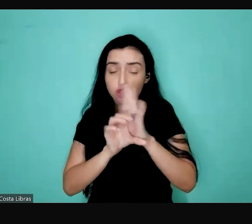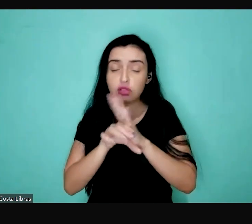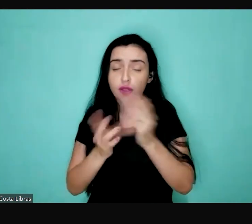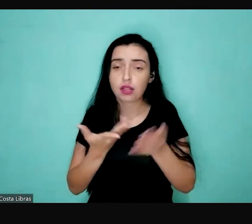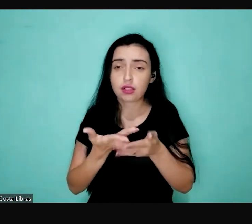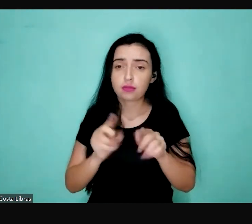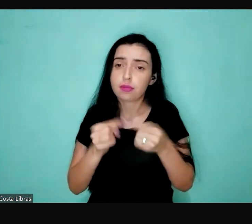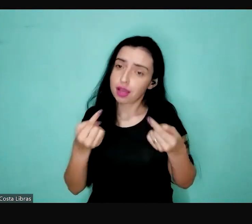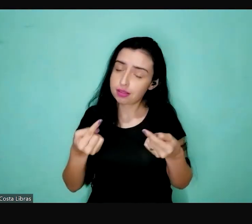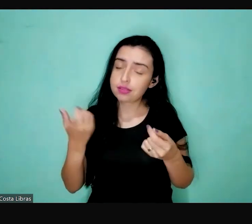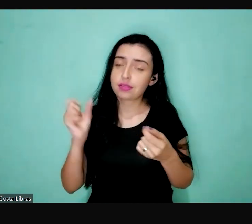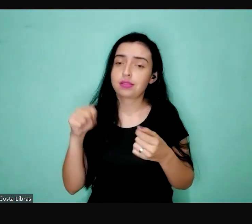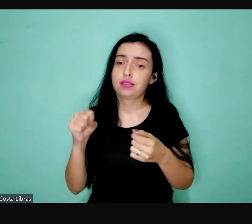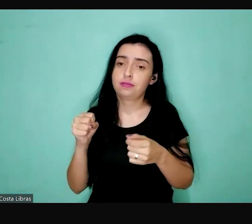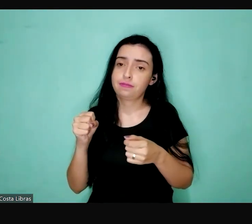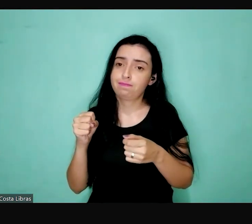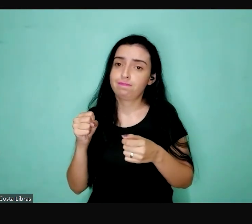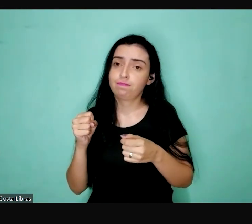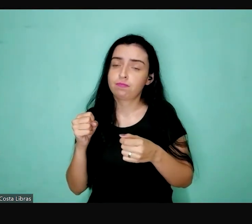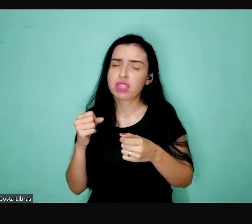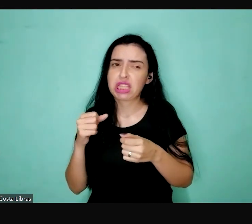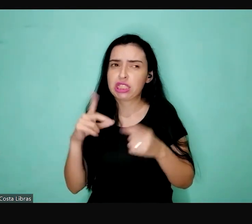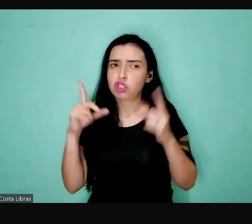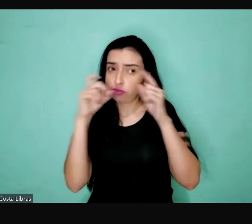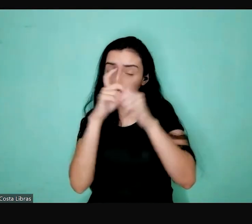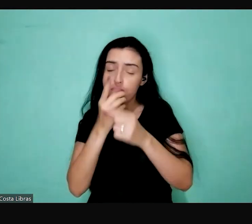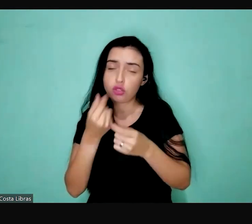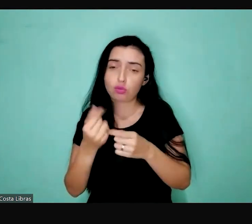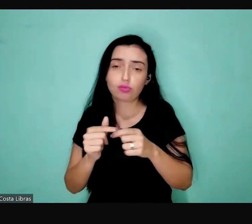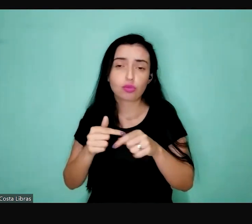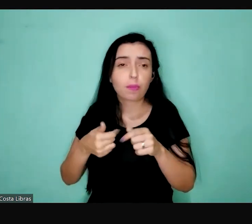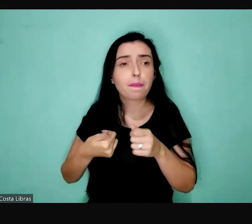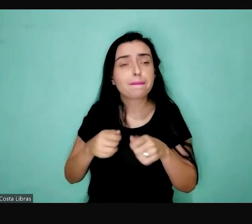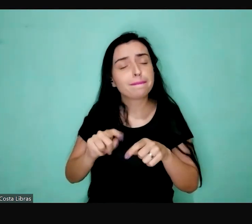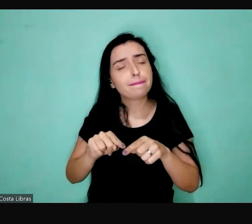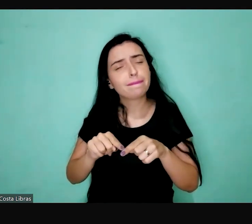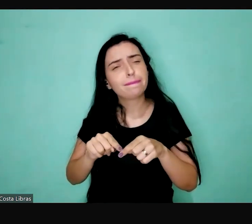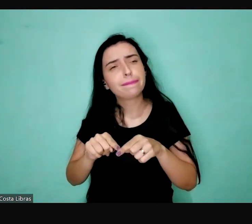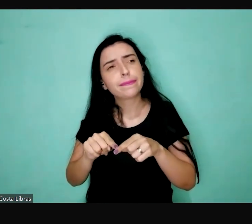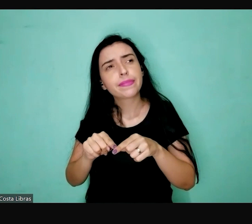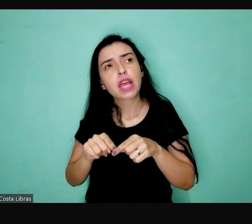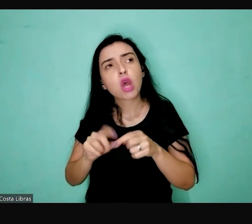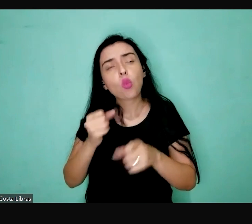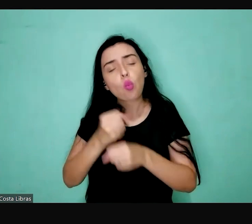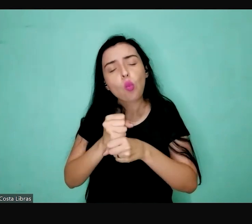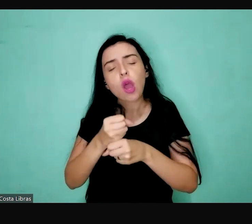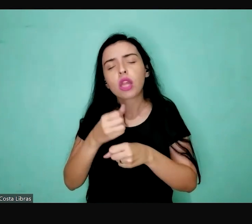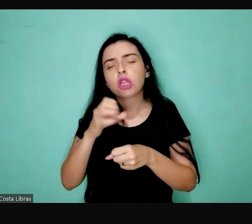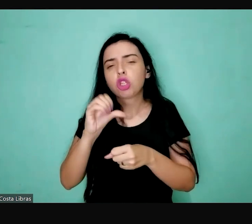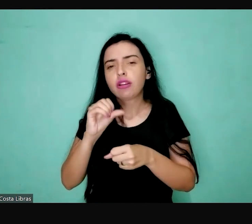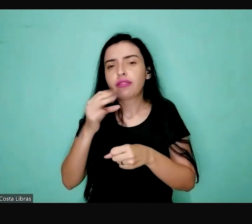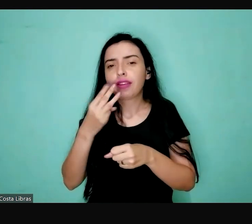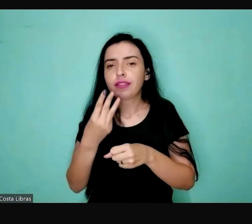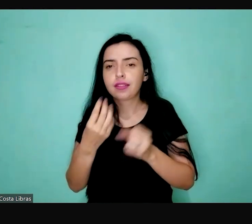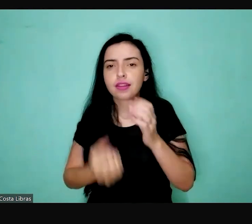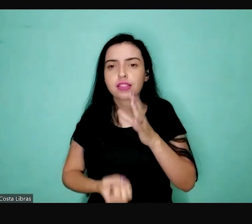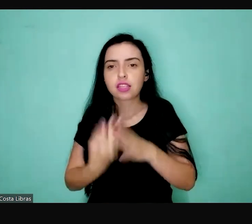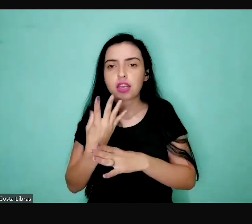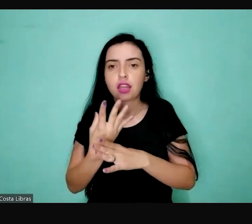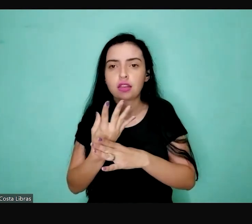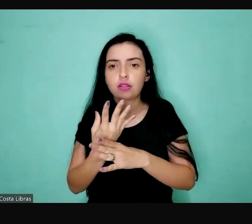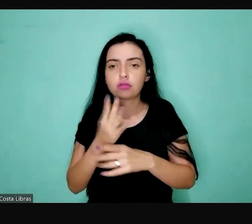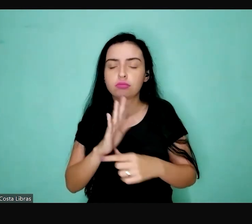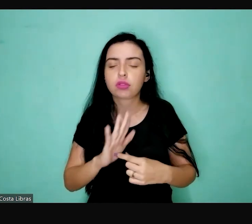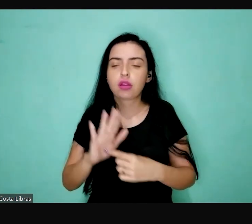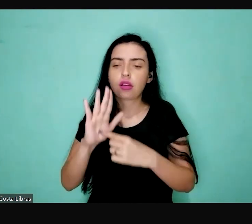ainda assim persuasivas. Foi só no ano de 93, com a criação da ação declaratória